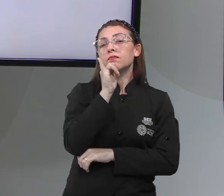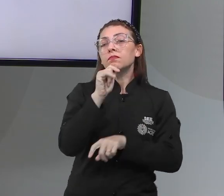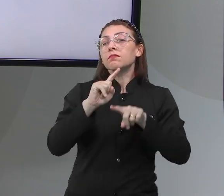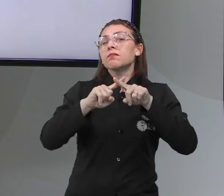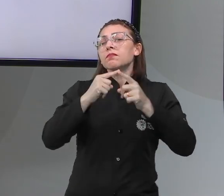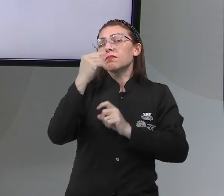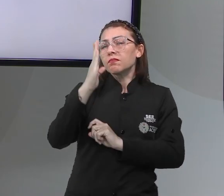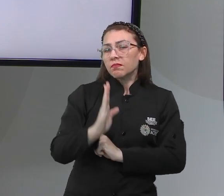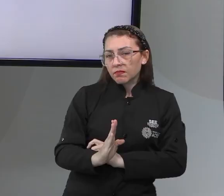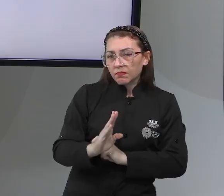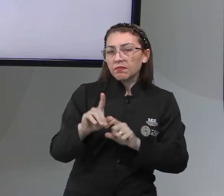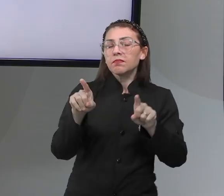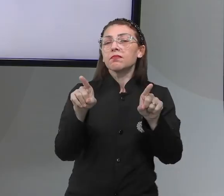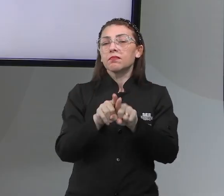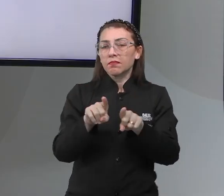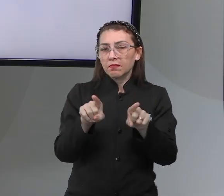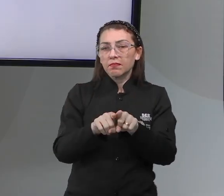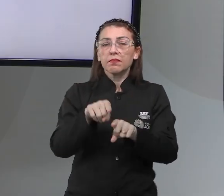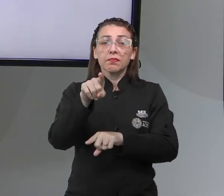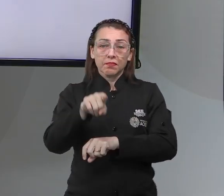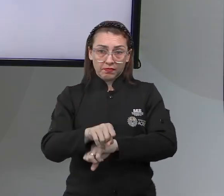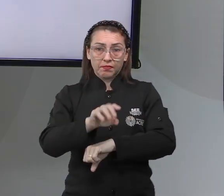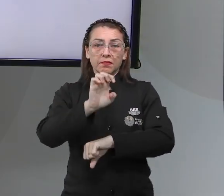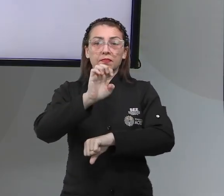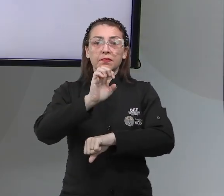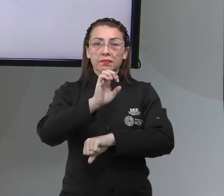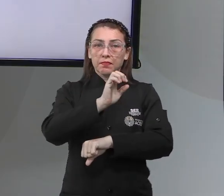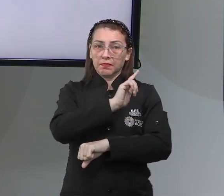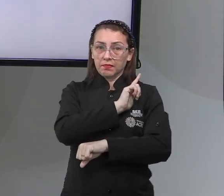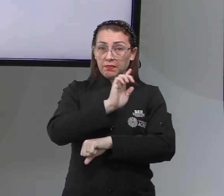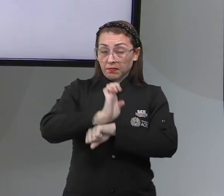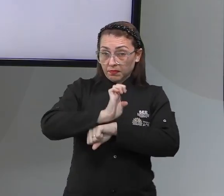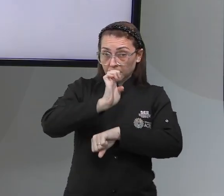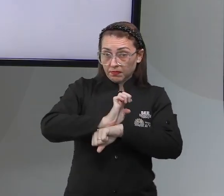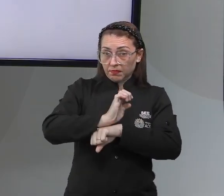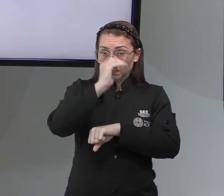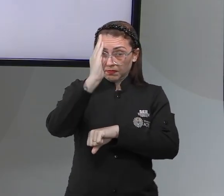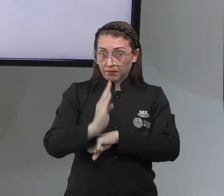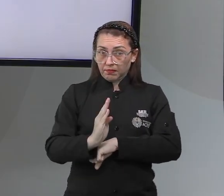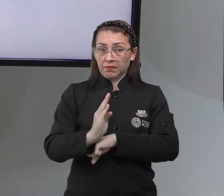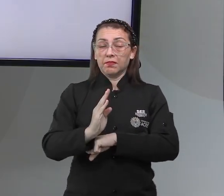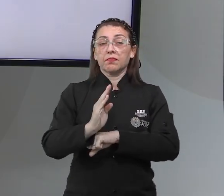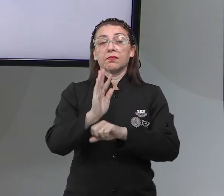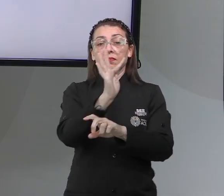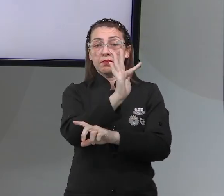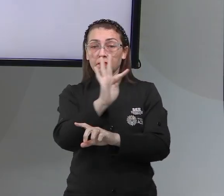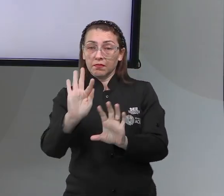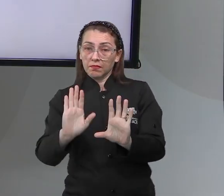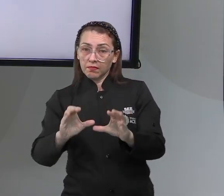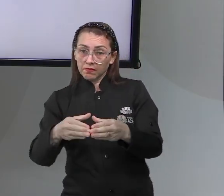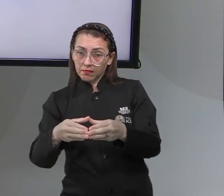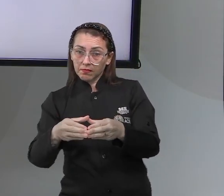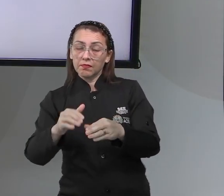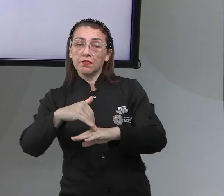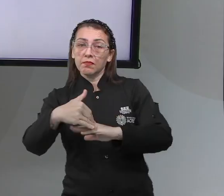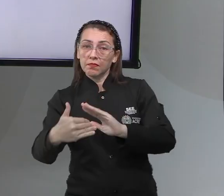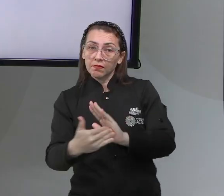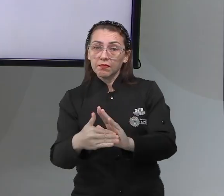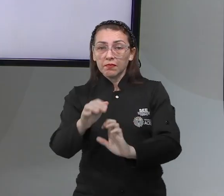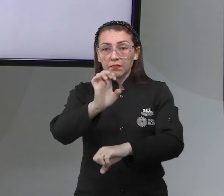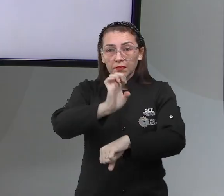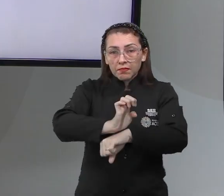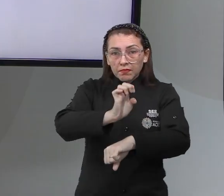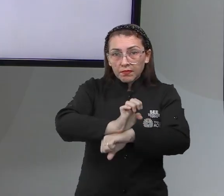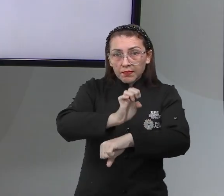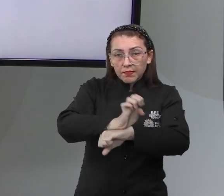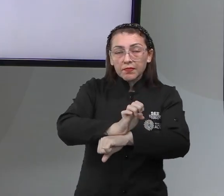o Brasil também é um Estado. O Brasil, por exemplo, ele forma uma federação em que todos os estados